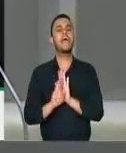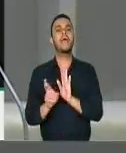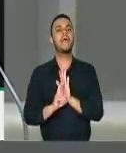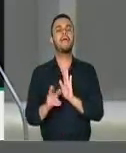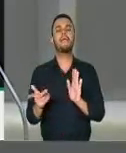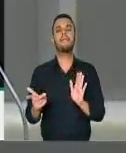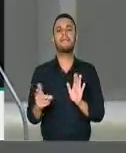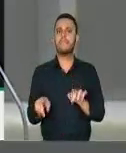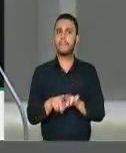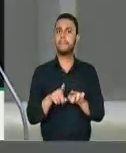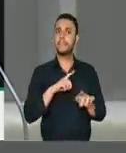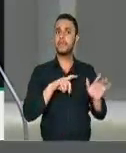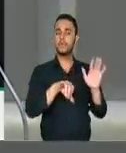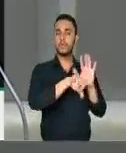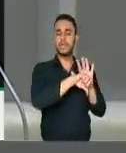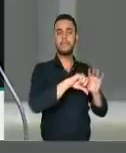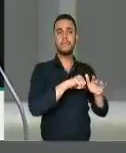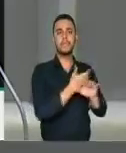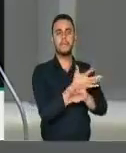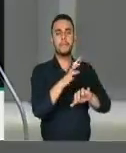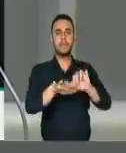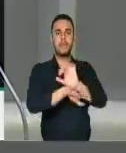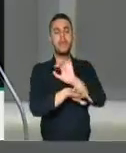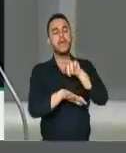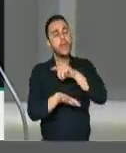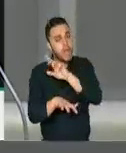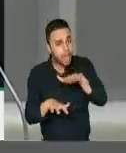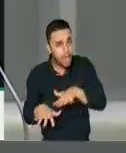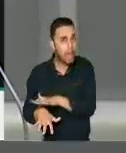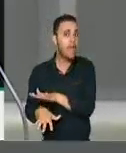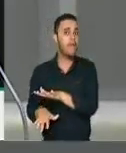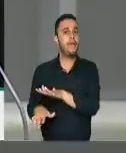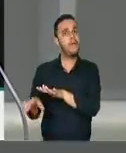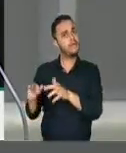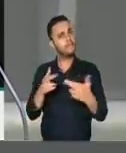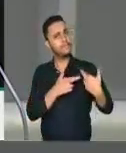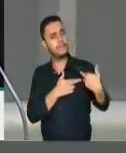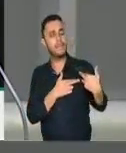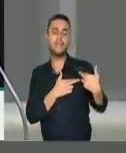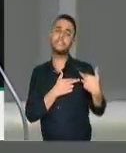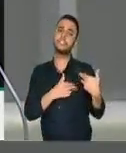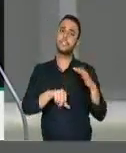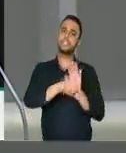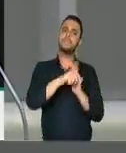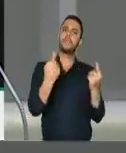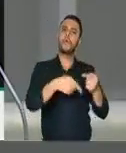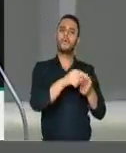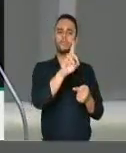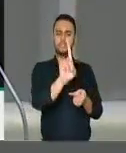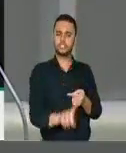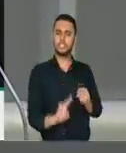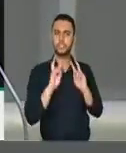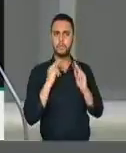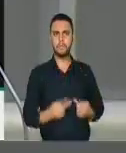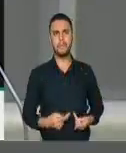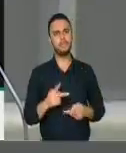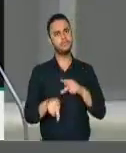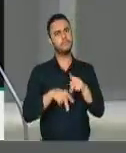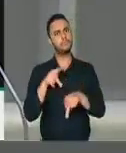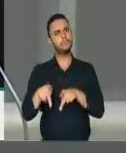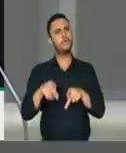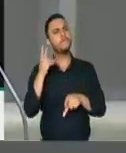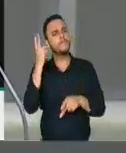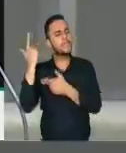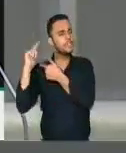crimes ambientais, estes setores são responsáveis por crimes contra os direitos humanos dos povos